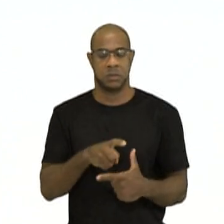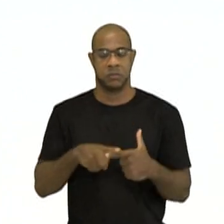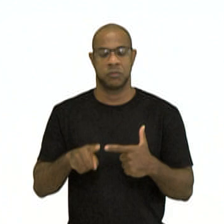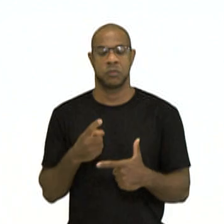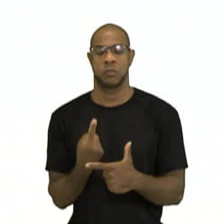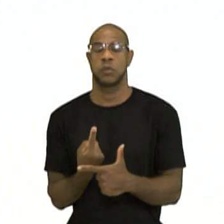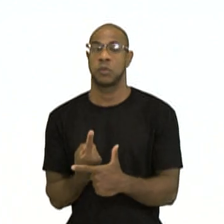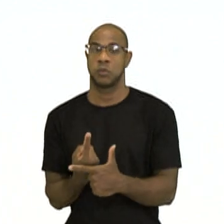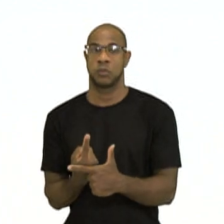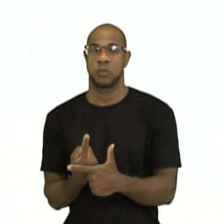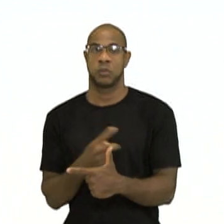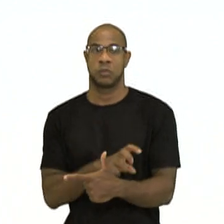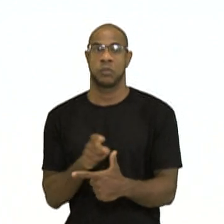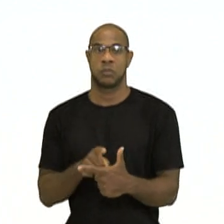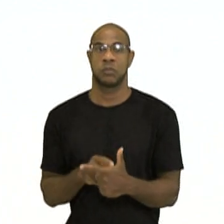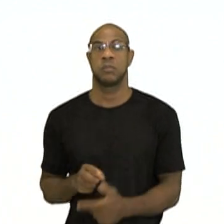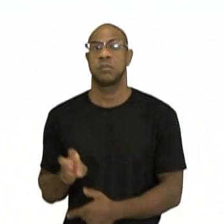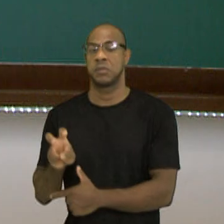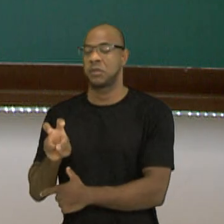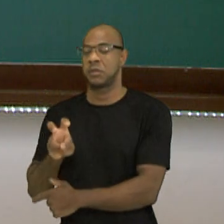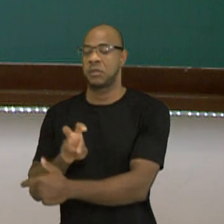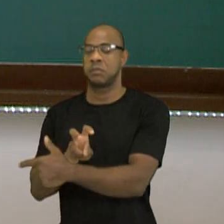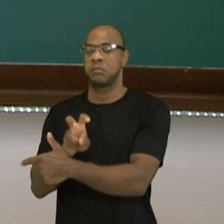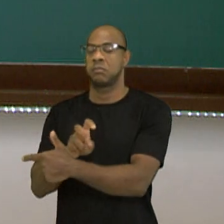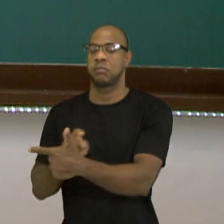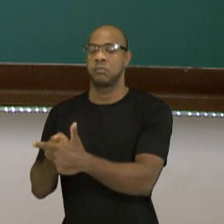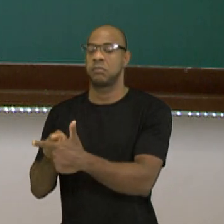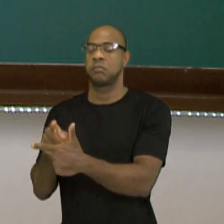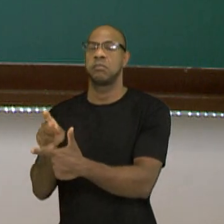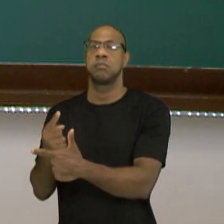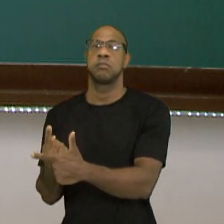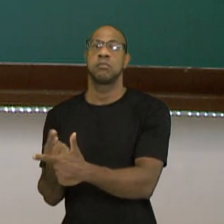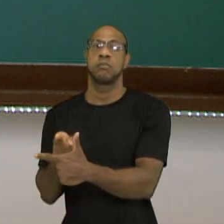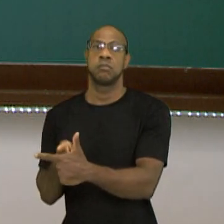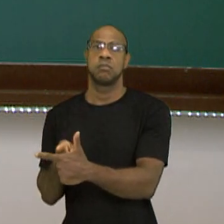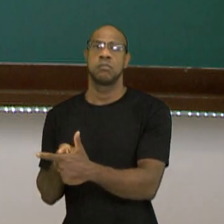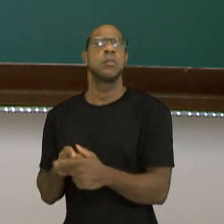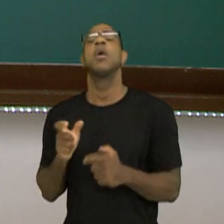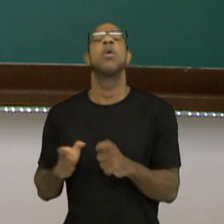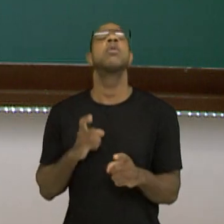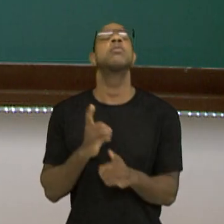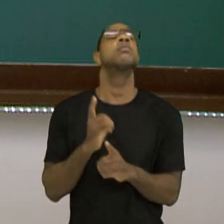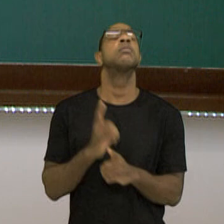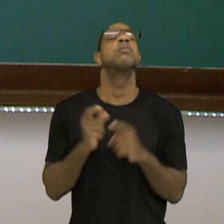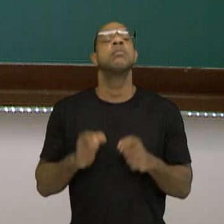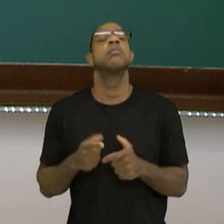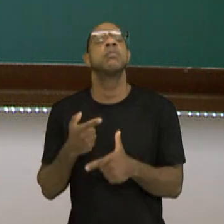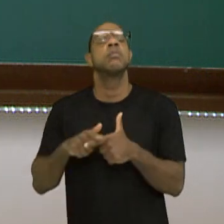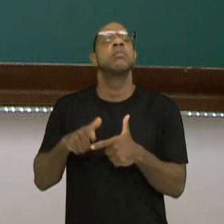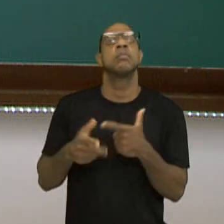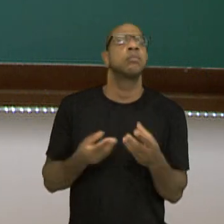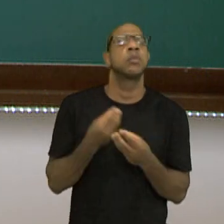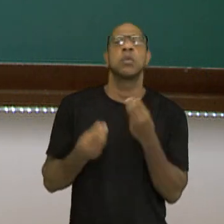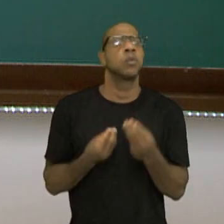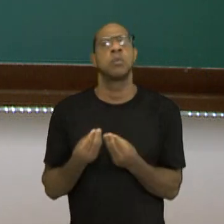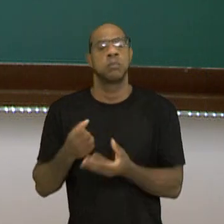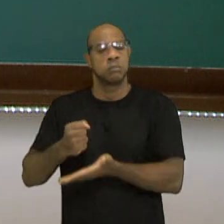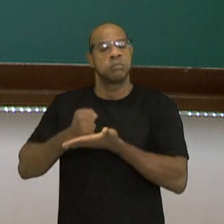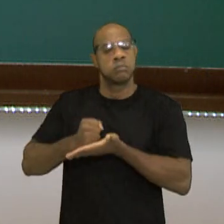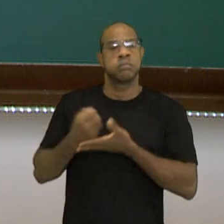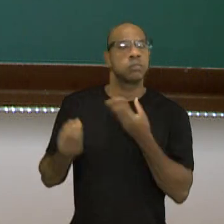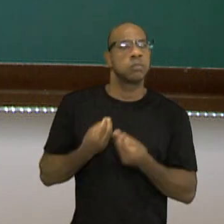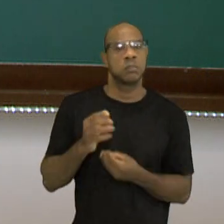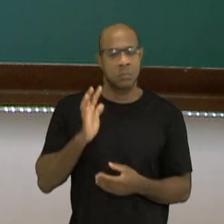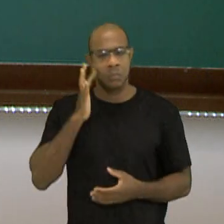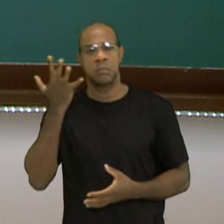aqui também 5 dividido por 1, tudo bem? Mas onde mais a gente encontra a divisão como ferramenta para